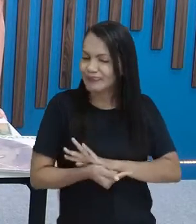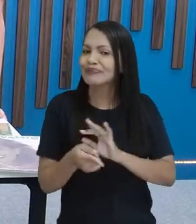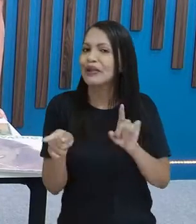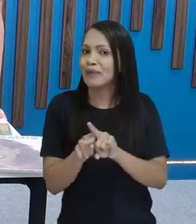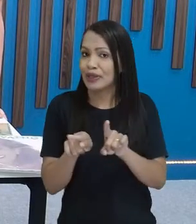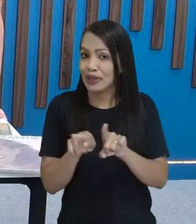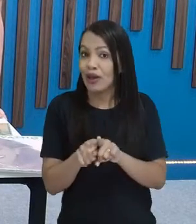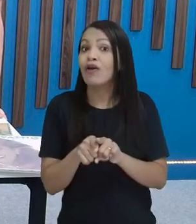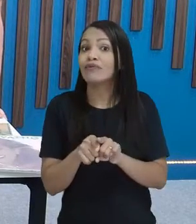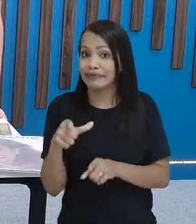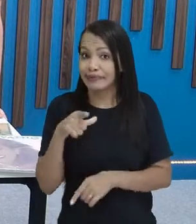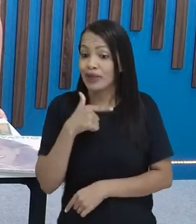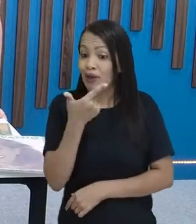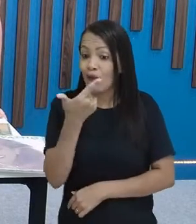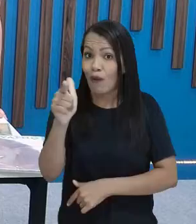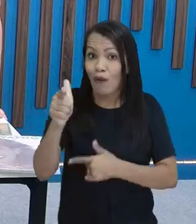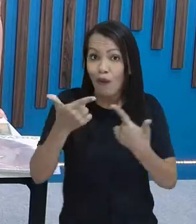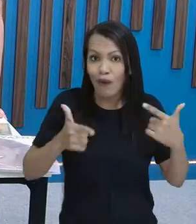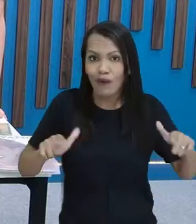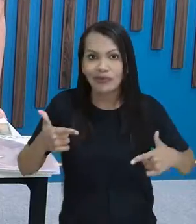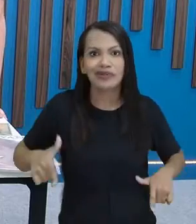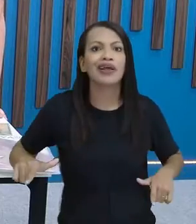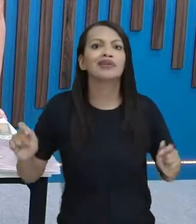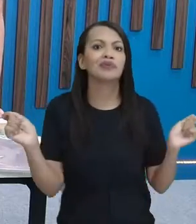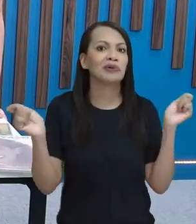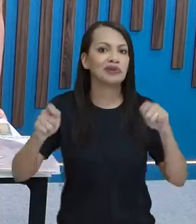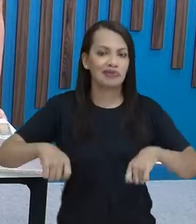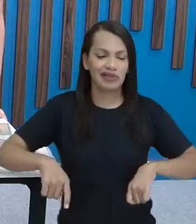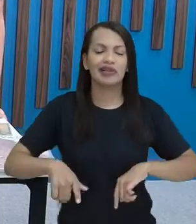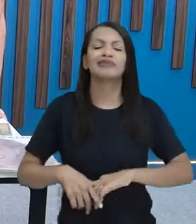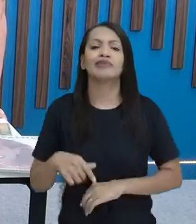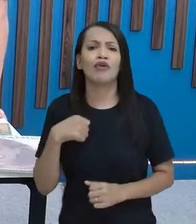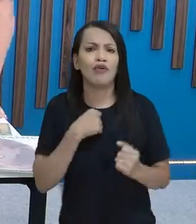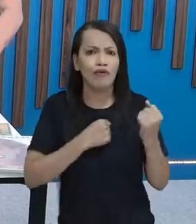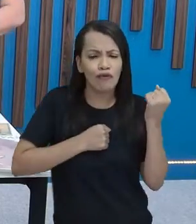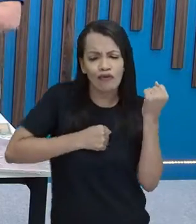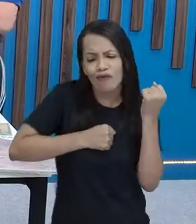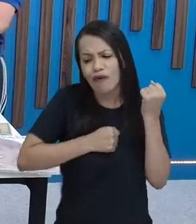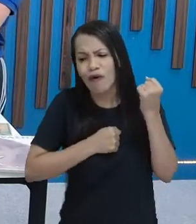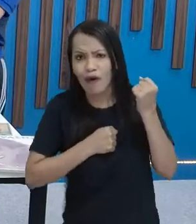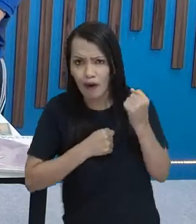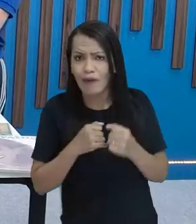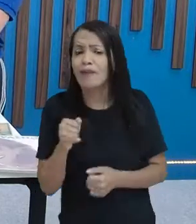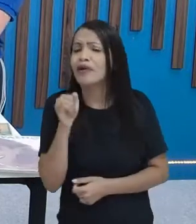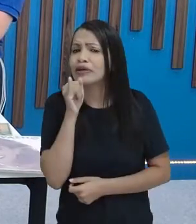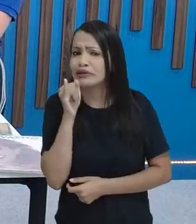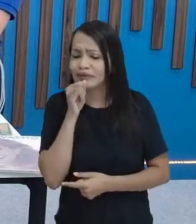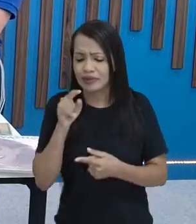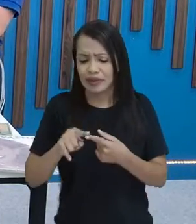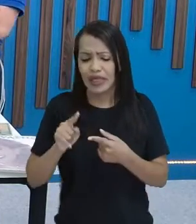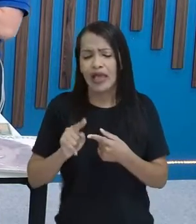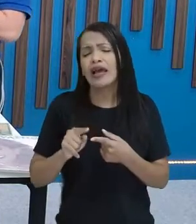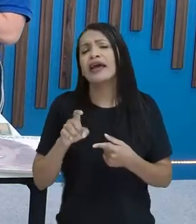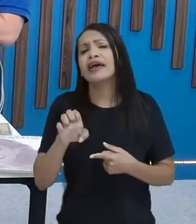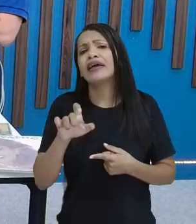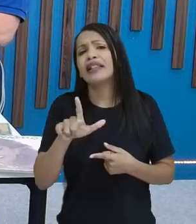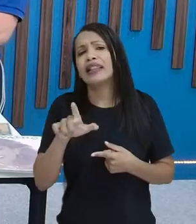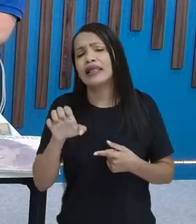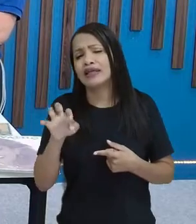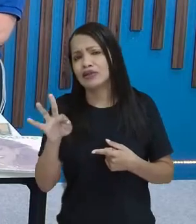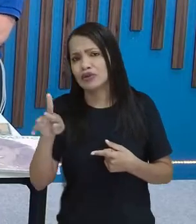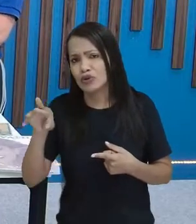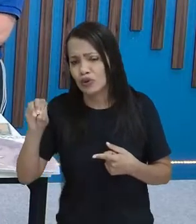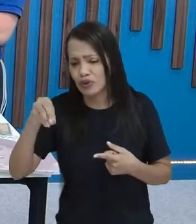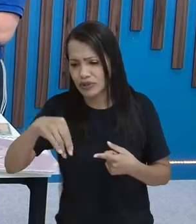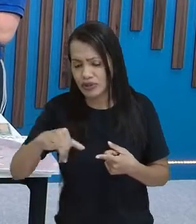formas, porque uma música, o forró, por exemplo, tem o forró eletrônico, tem pé o de forró de serra. raiz,